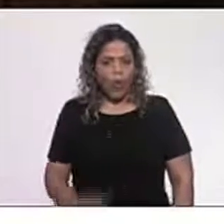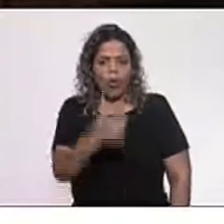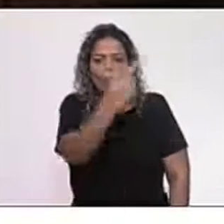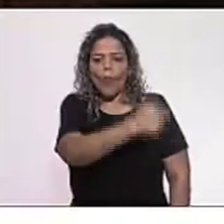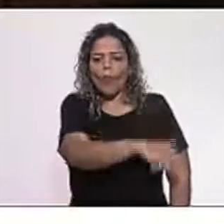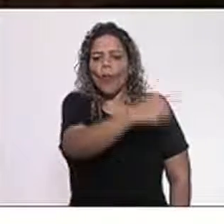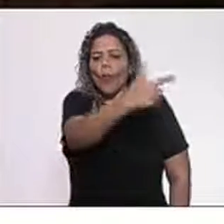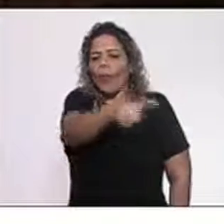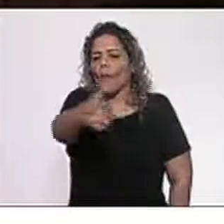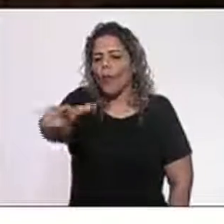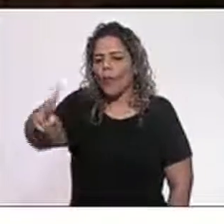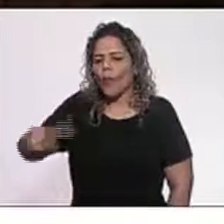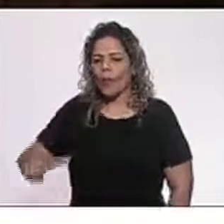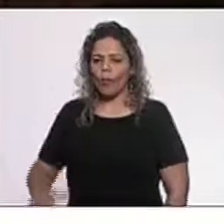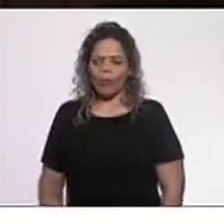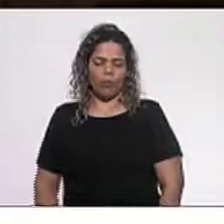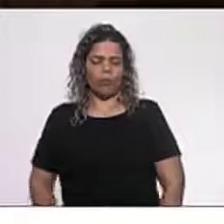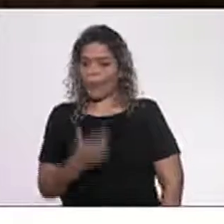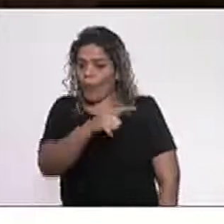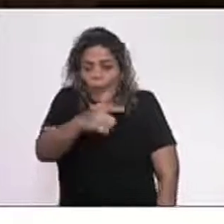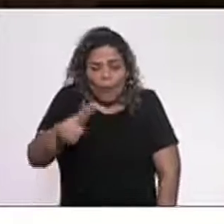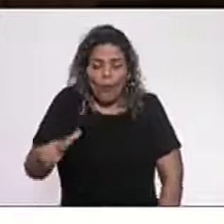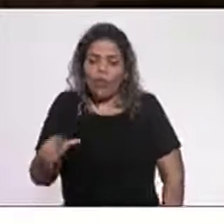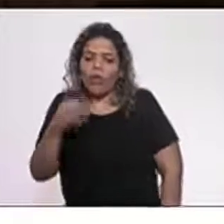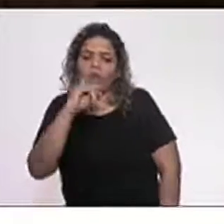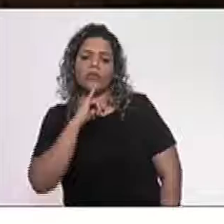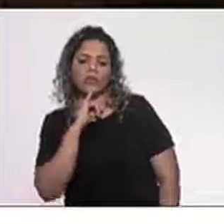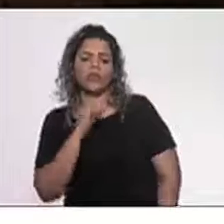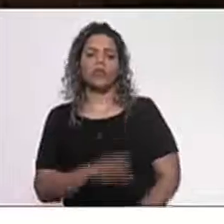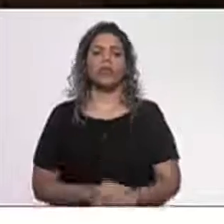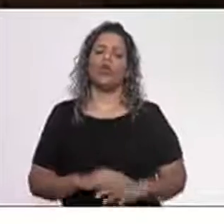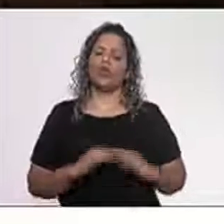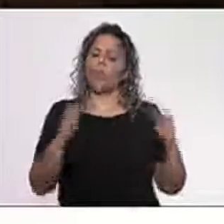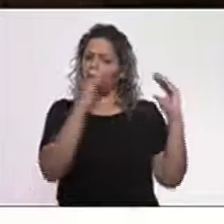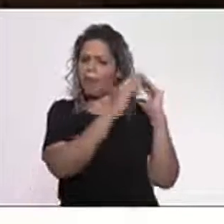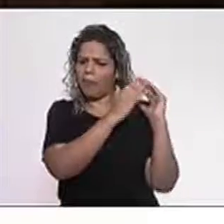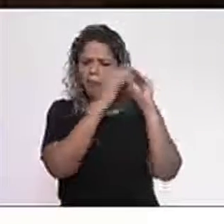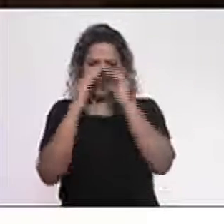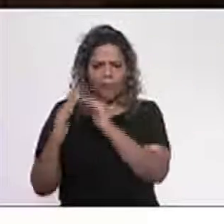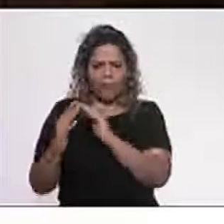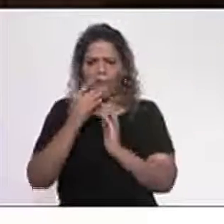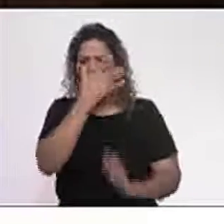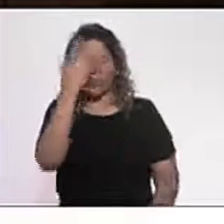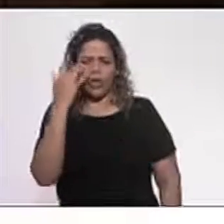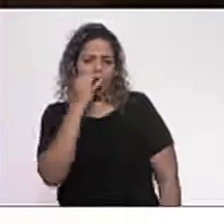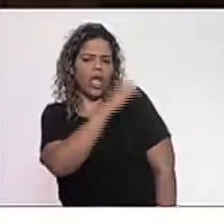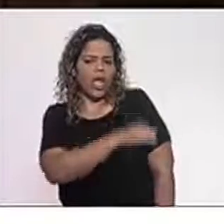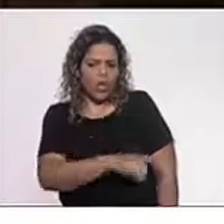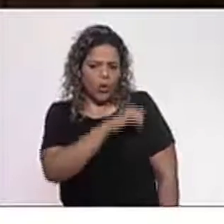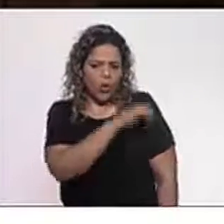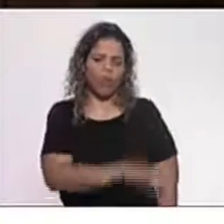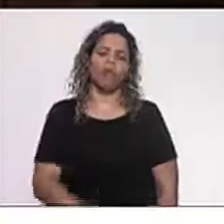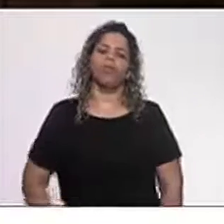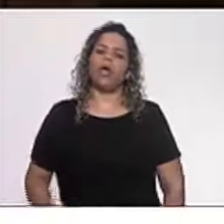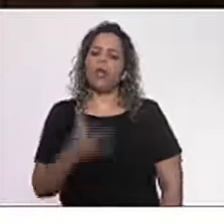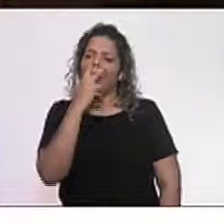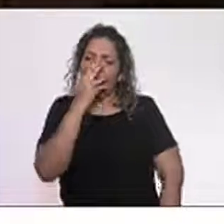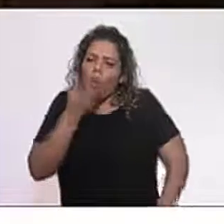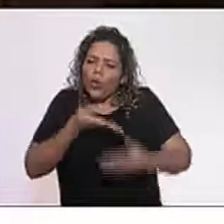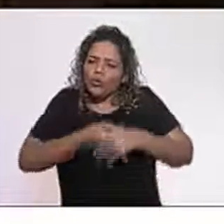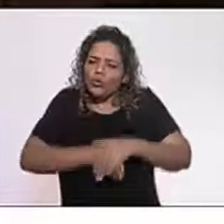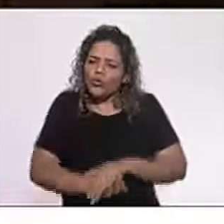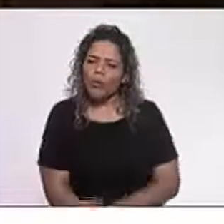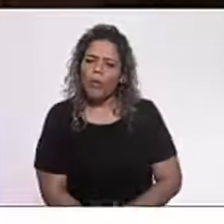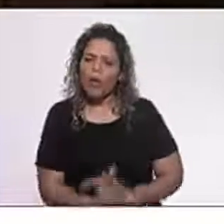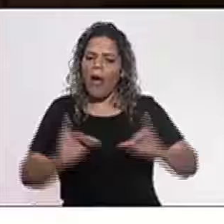Não tem. Não tem. Infelizmente, o morador fluminense se acostumou